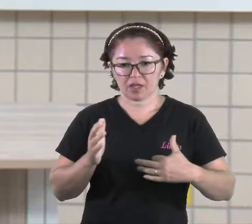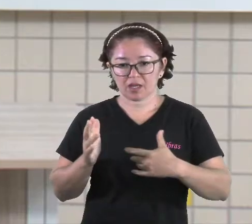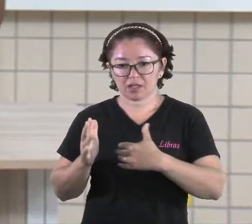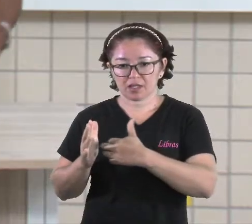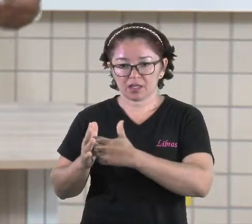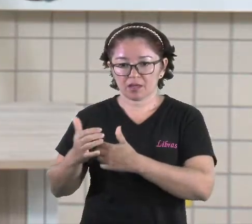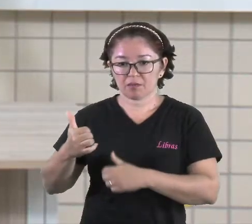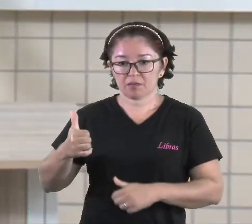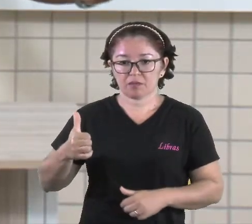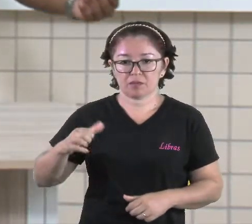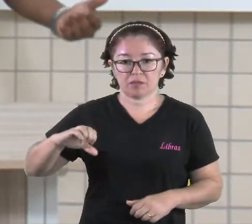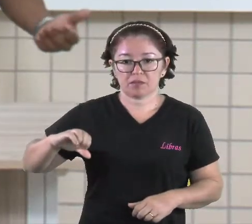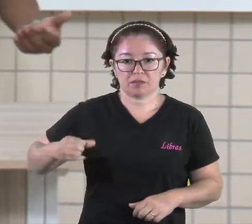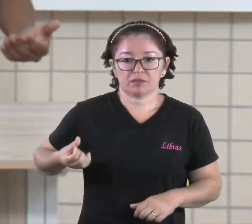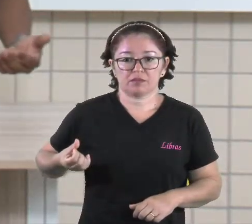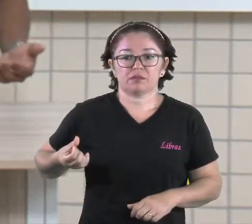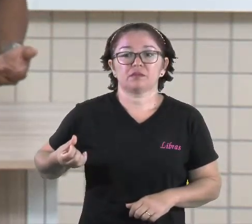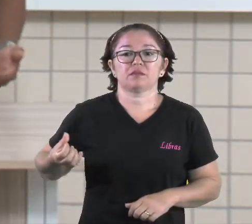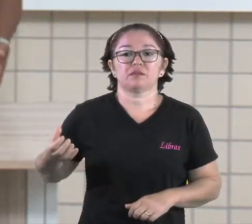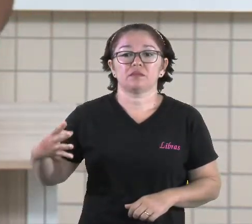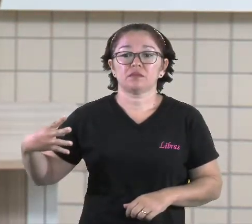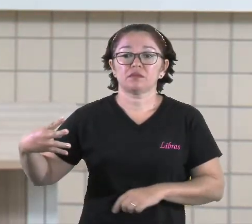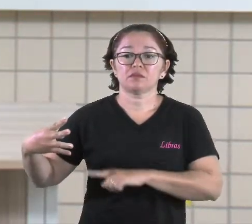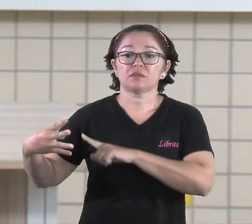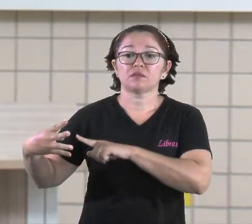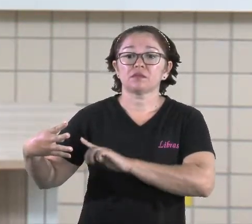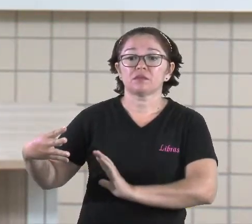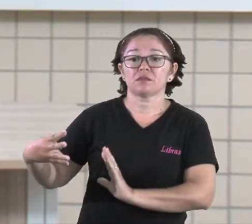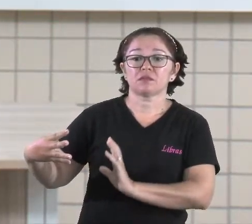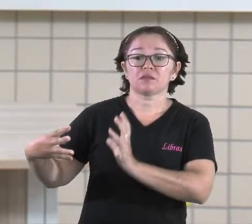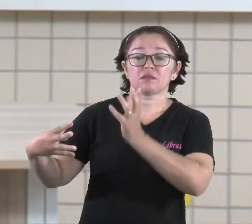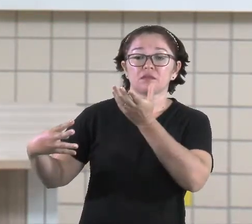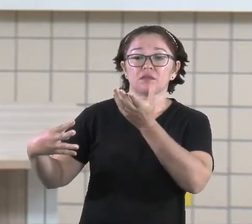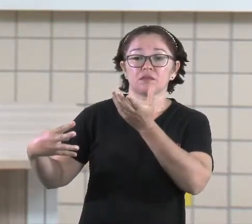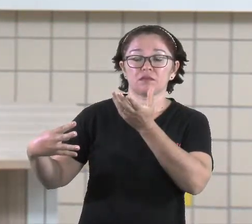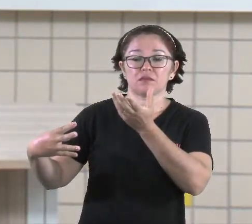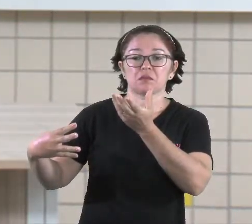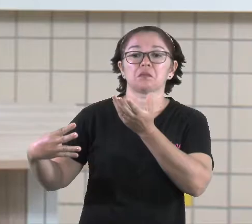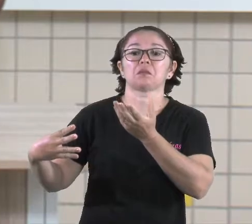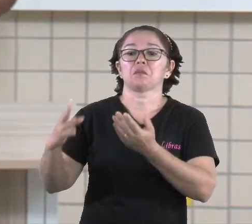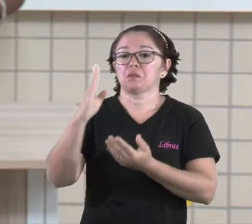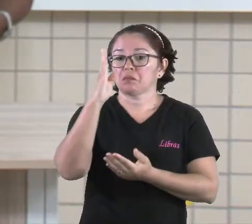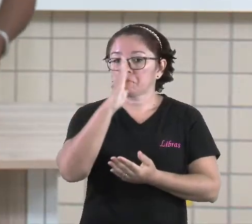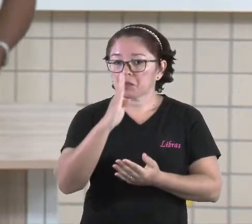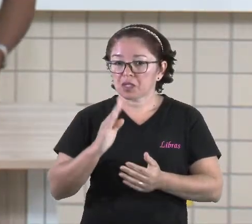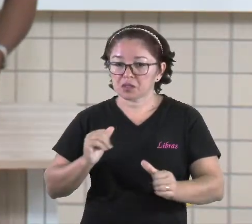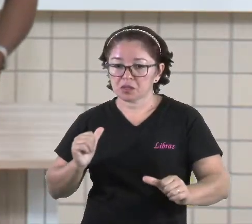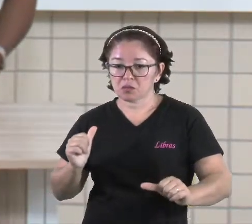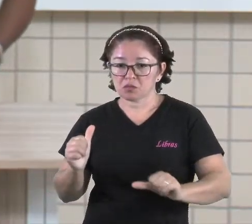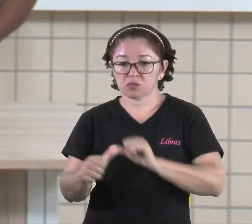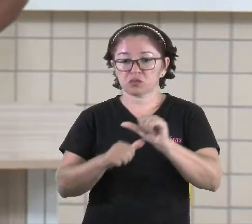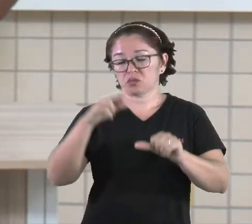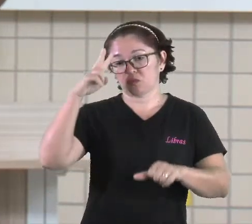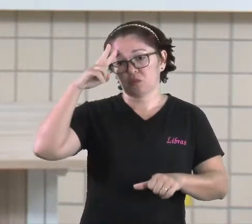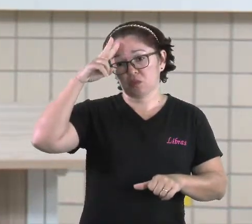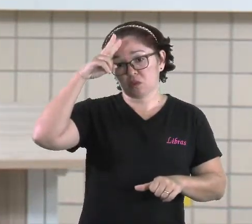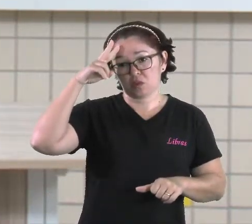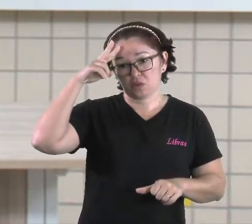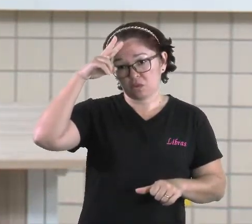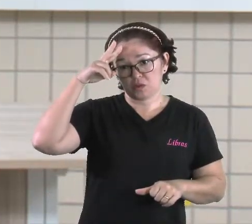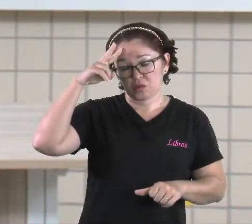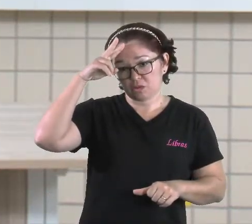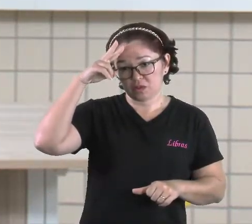1964. Porque a partir de 1964 se instala uma nova história no Brasil, que é quando nós passamos por um processo